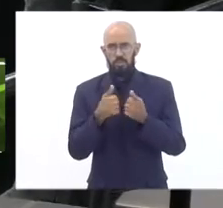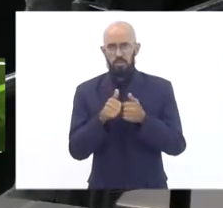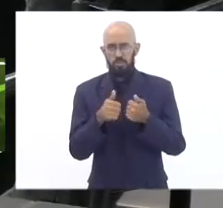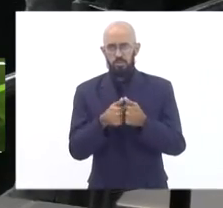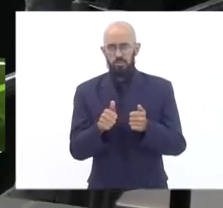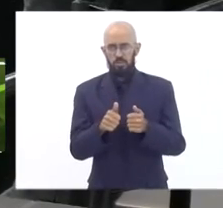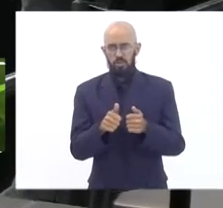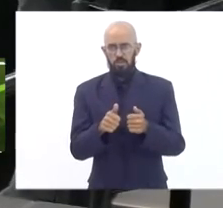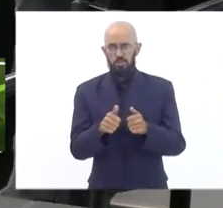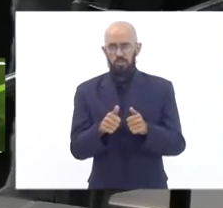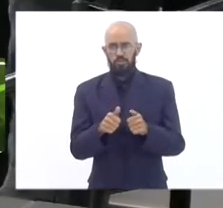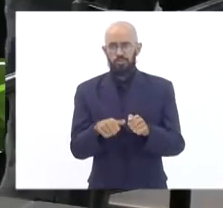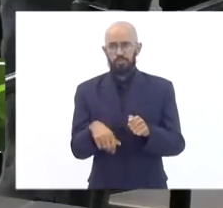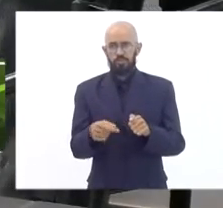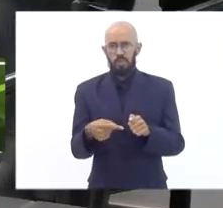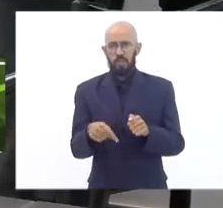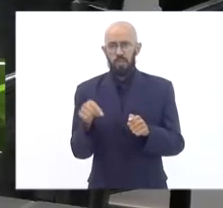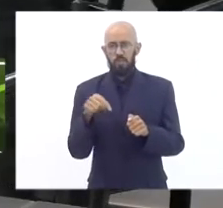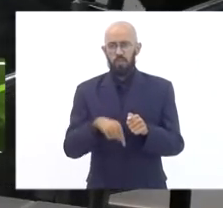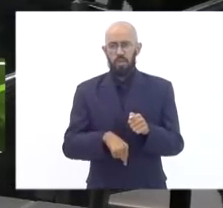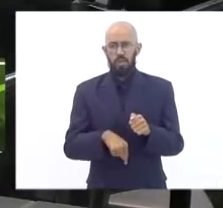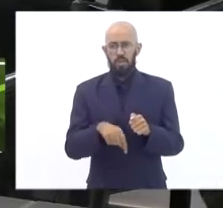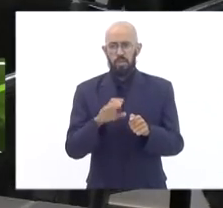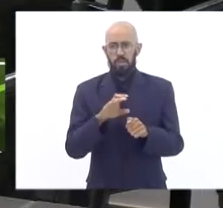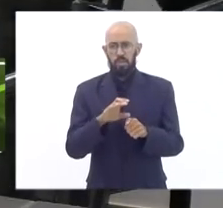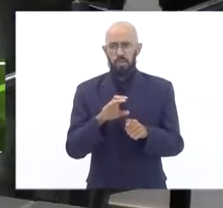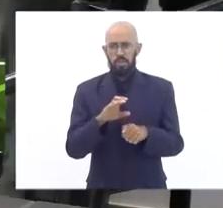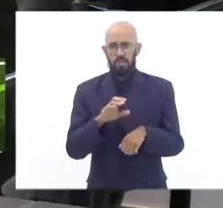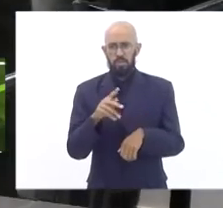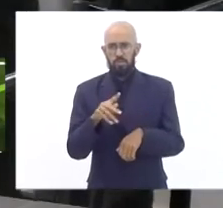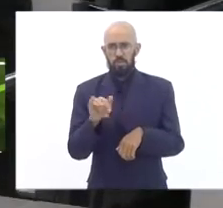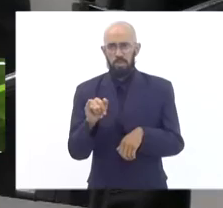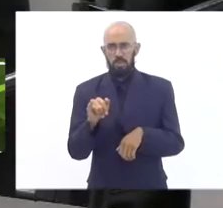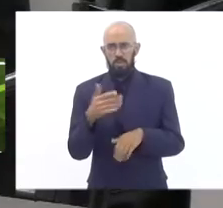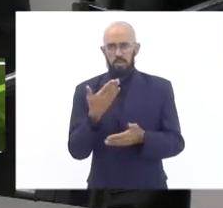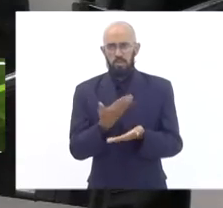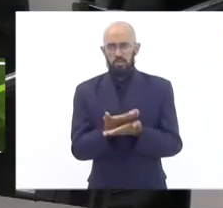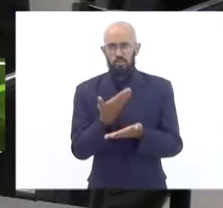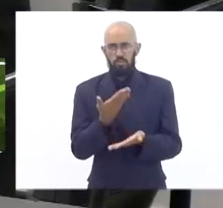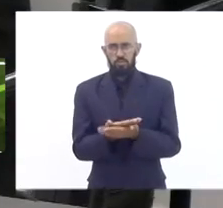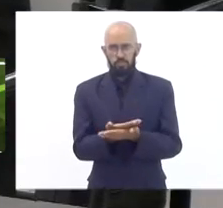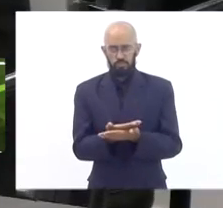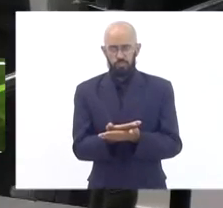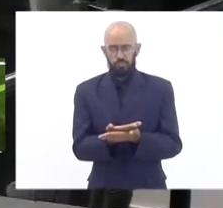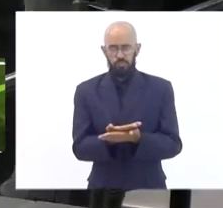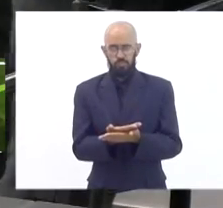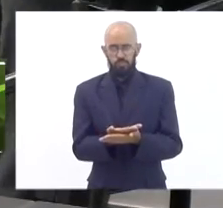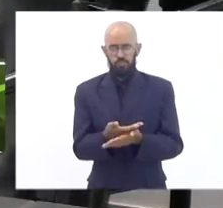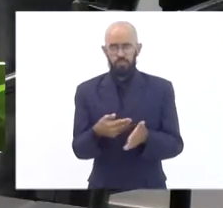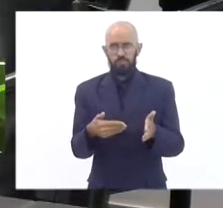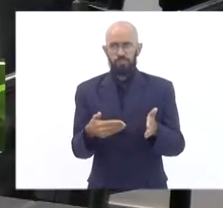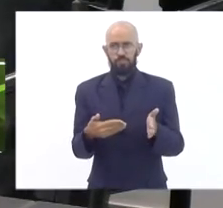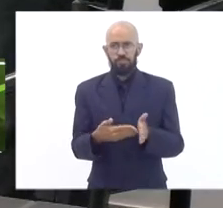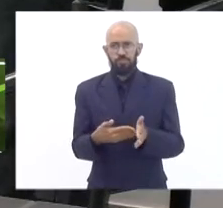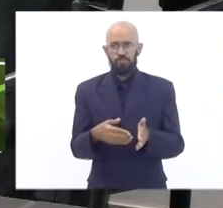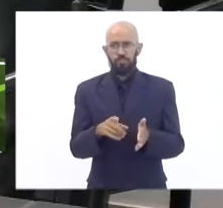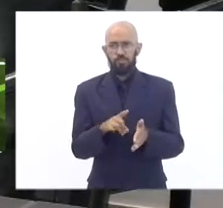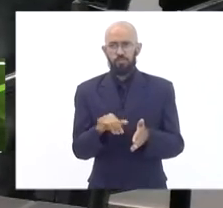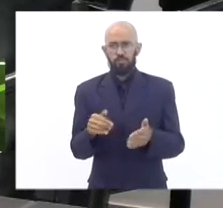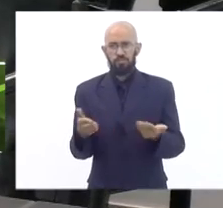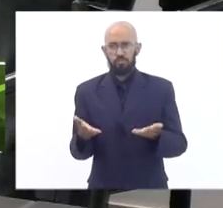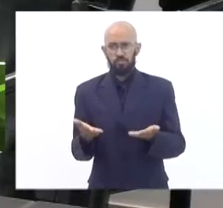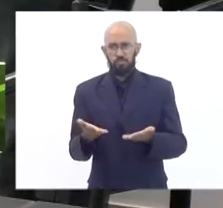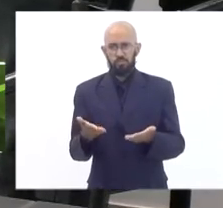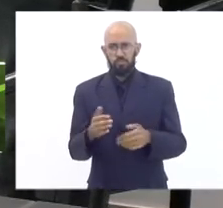ela envia essa CPI, os estudos existentes até a presente data, né,